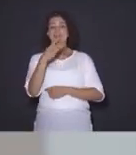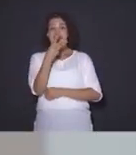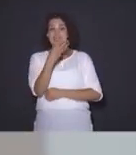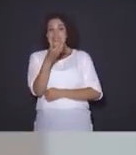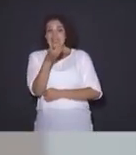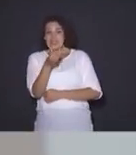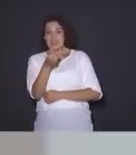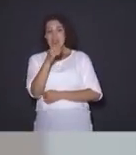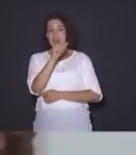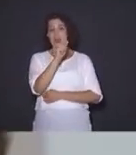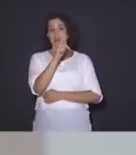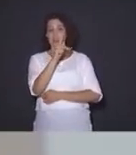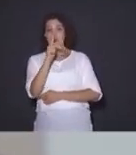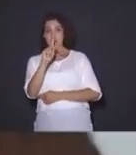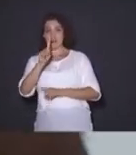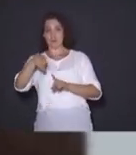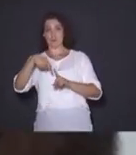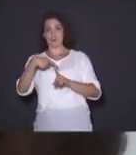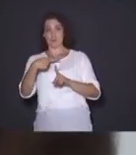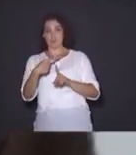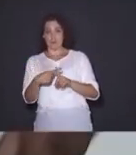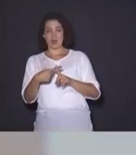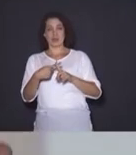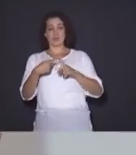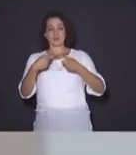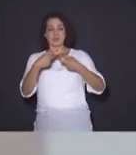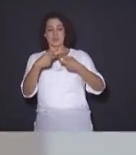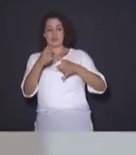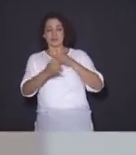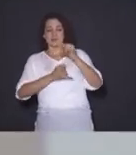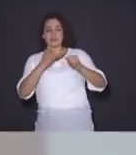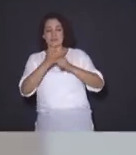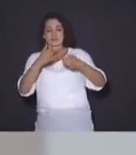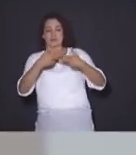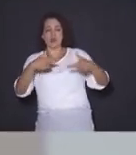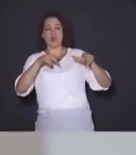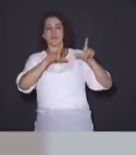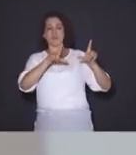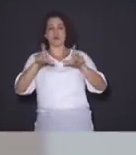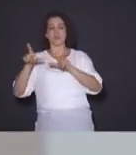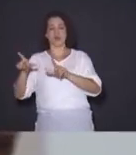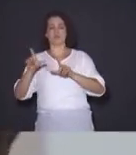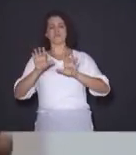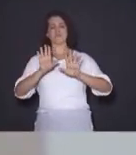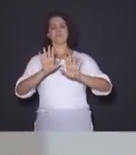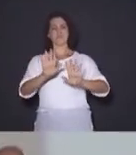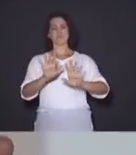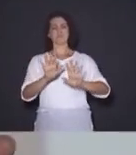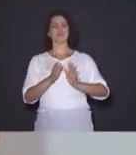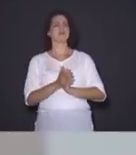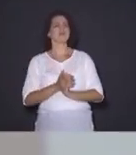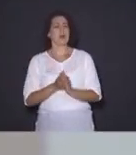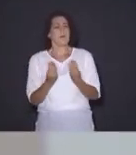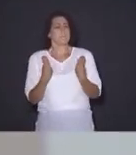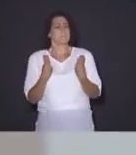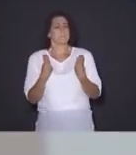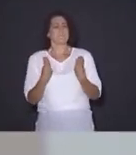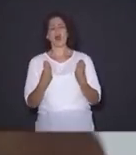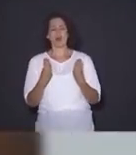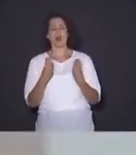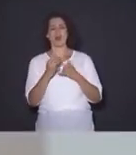e redes sociais ou seja a pergunta que se faz obviamente pra quê colocar internet nas escolas